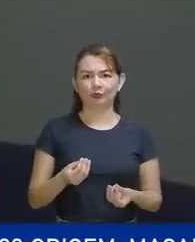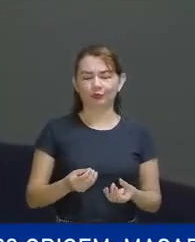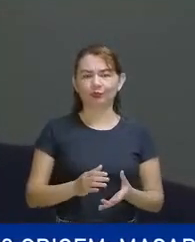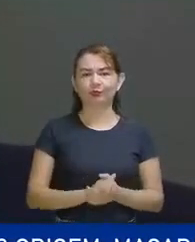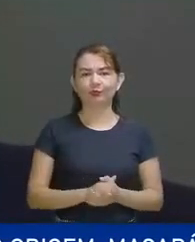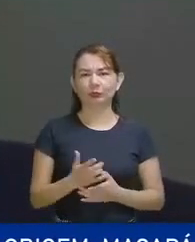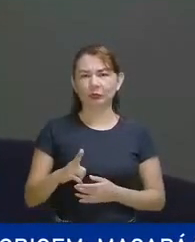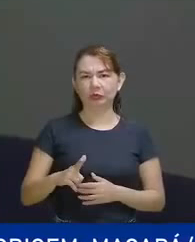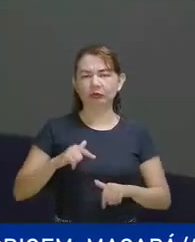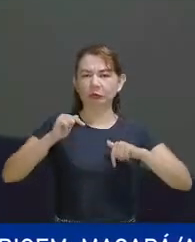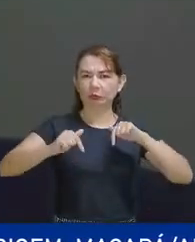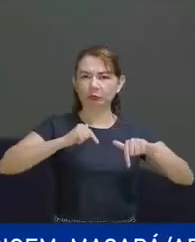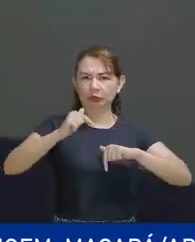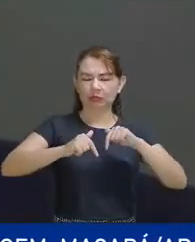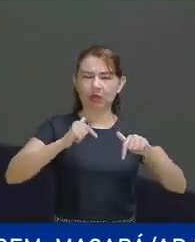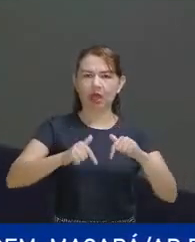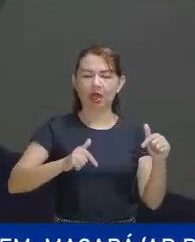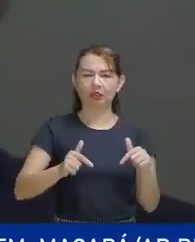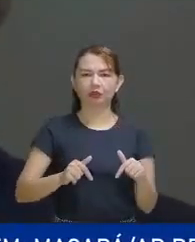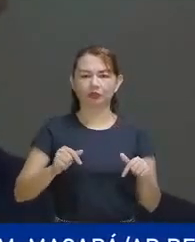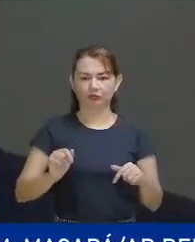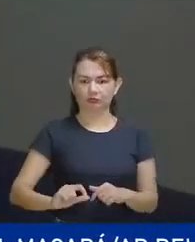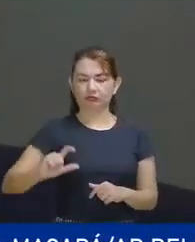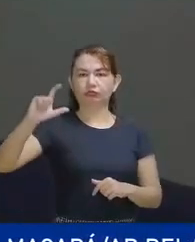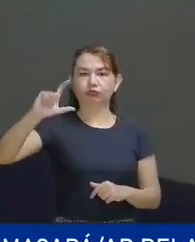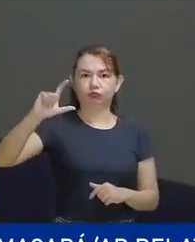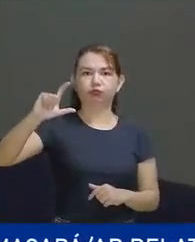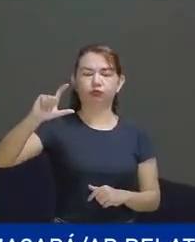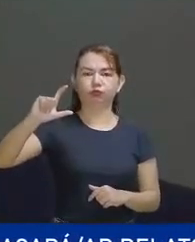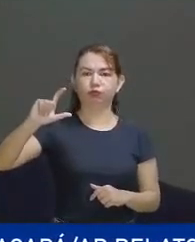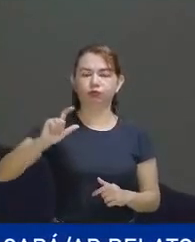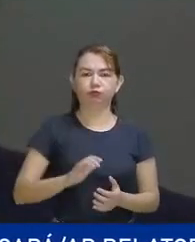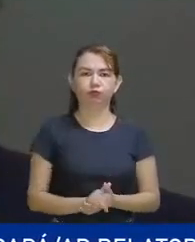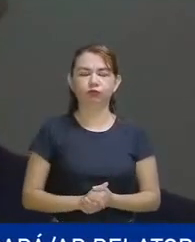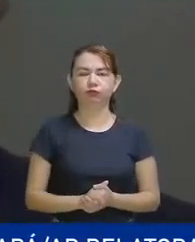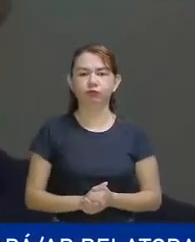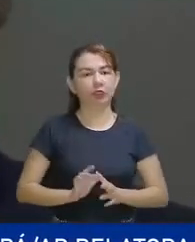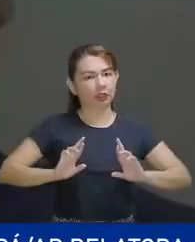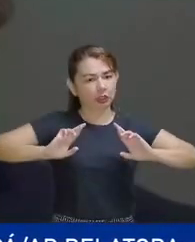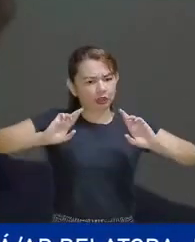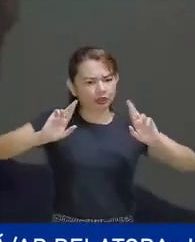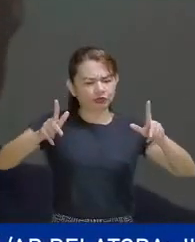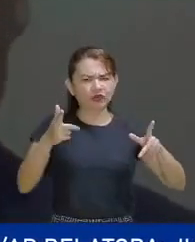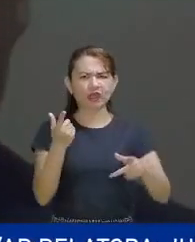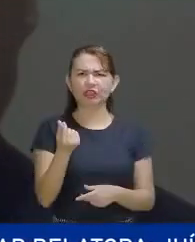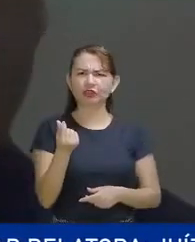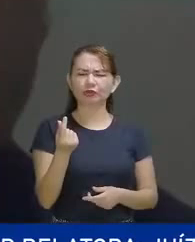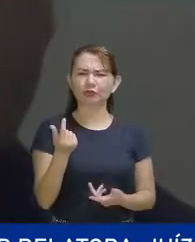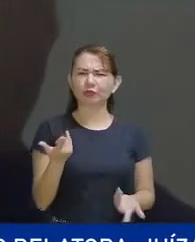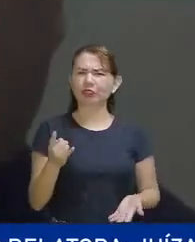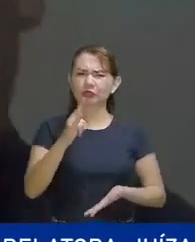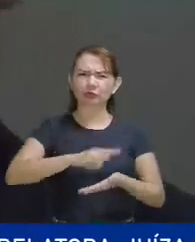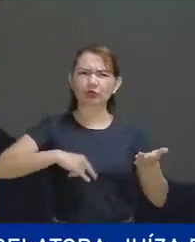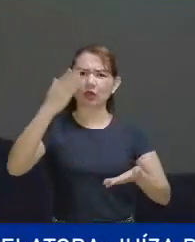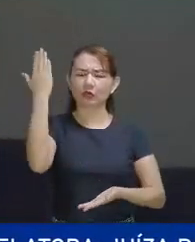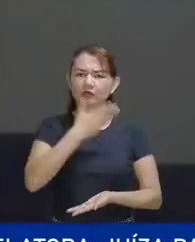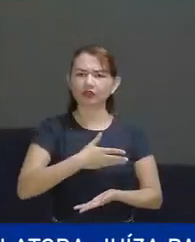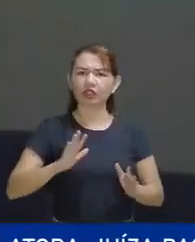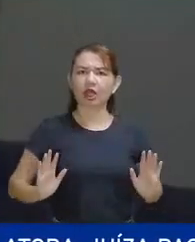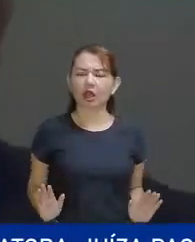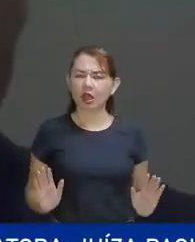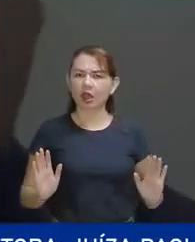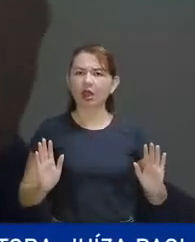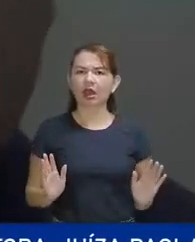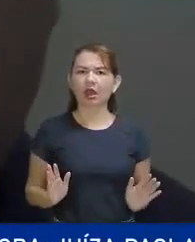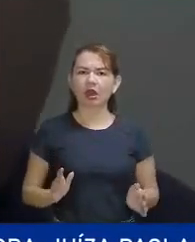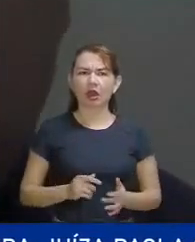um serviço contratado acima do valor, um serviço contratado fora da realidade, não há uma nota fiscal que tenha título, a nota fiscal